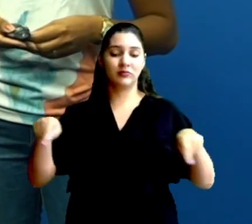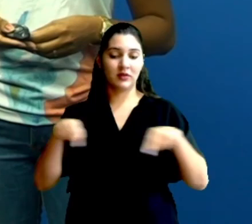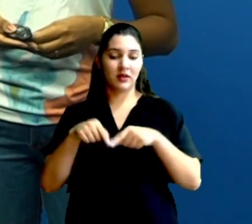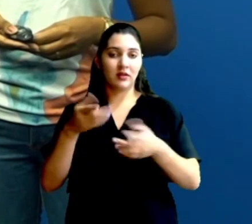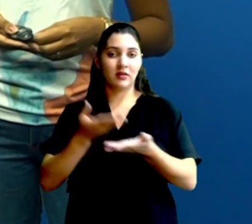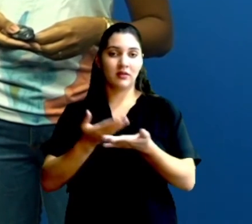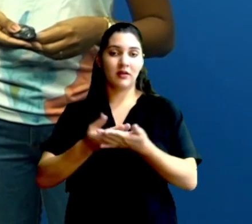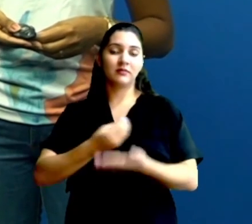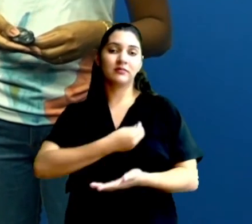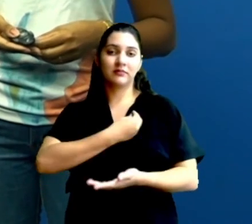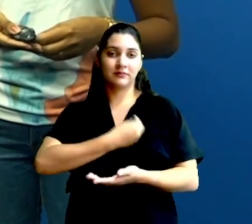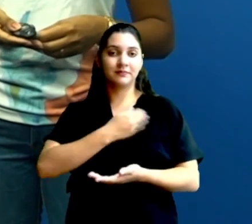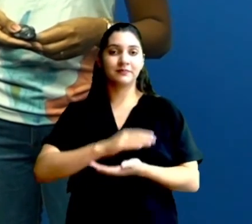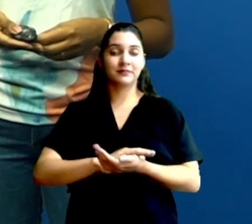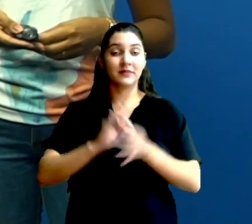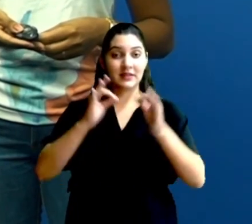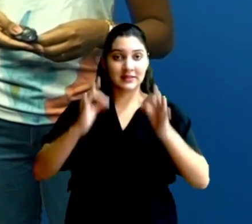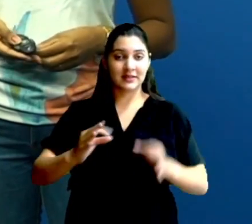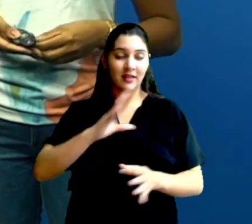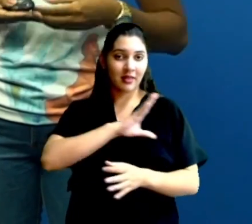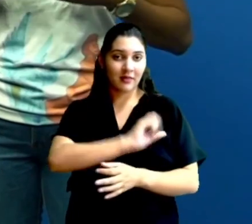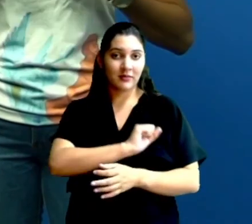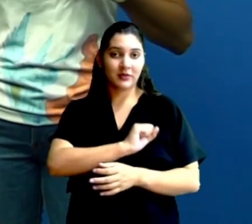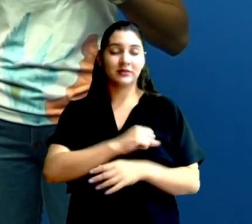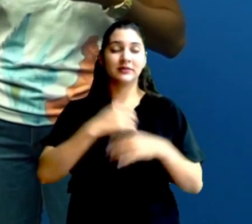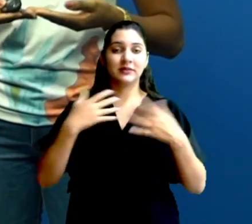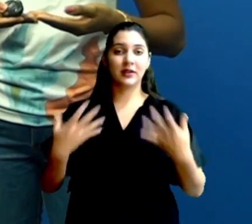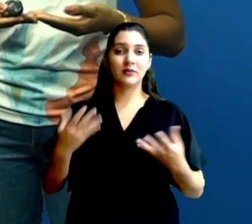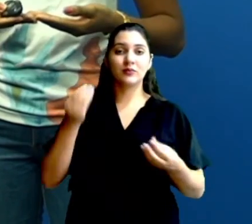aula presencialmente. Certo, amores?